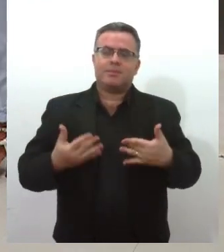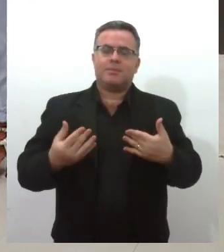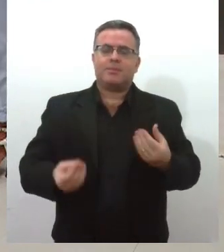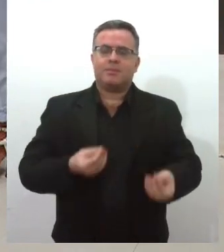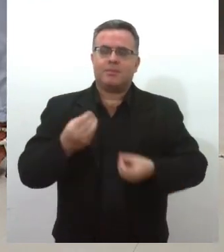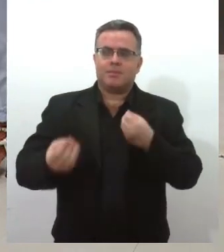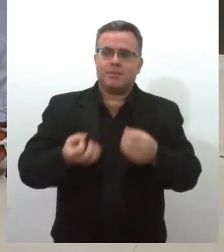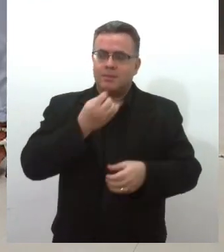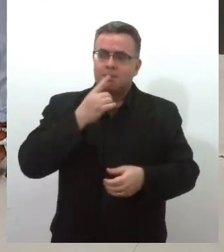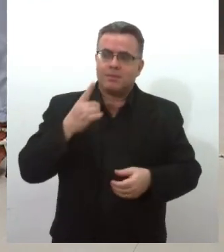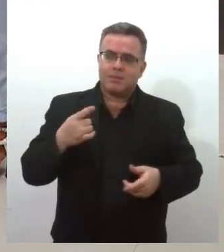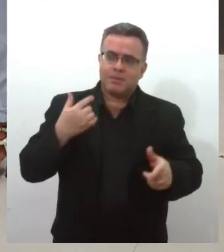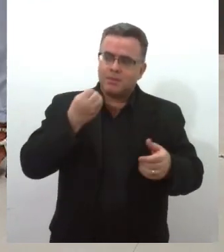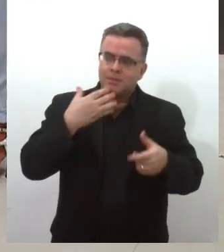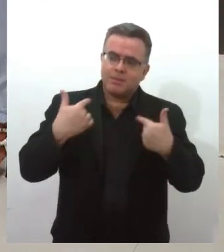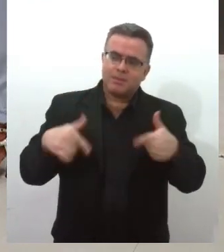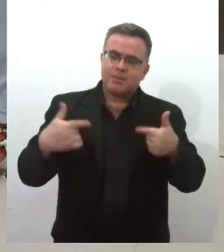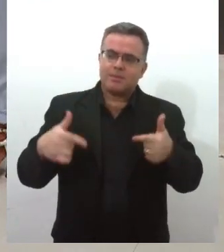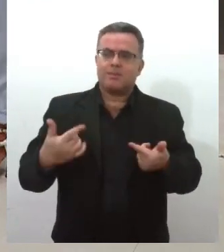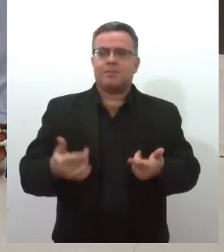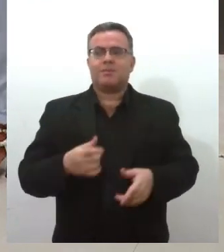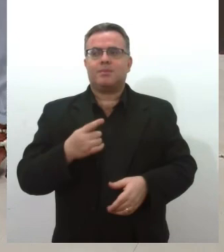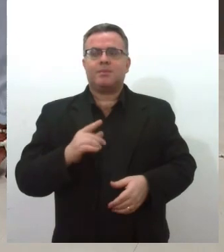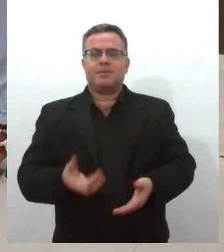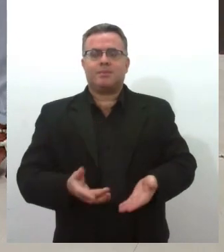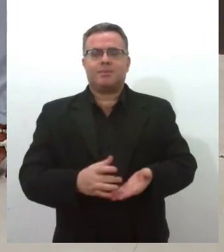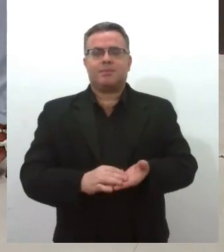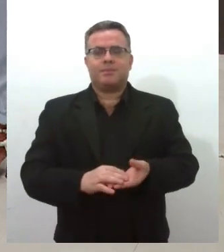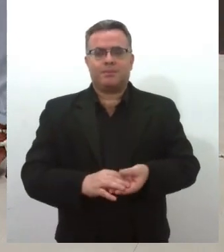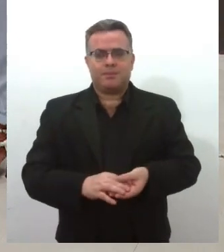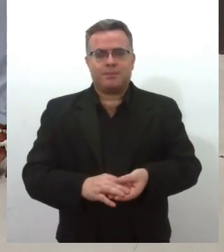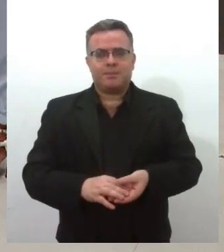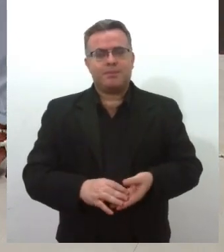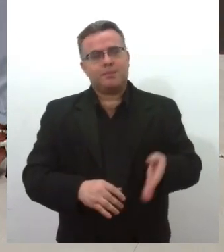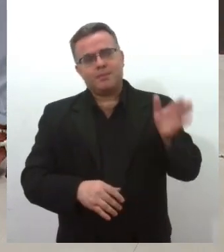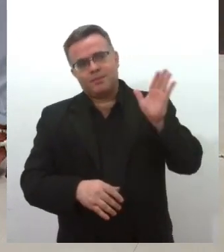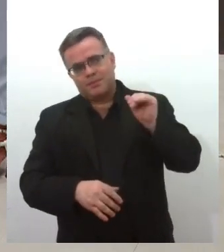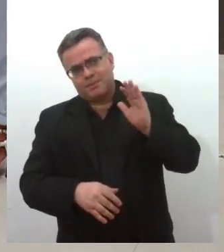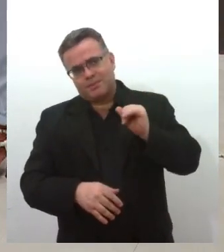Tenha um bom dia, um bom trabalho, até o nosso próximo encontro aqui no Jornal da Lese. Até breve, muito obrigada.